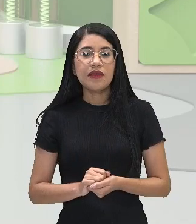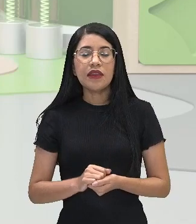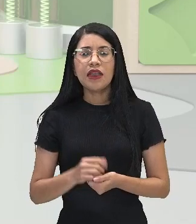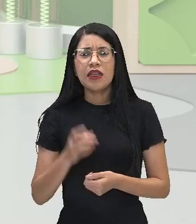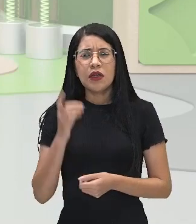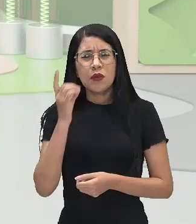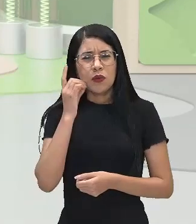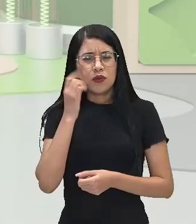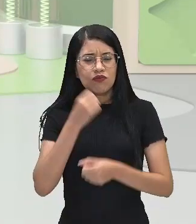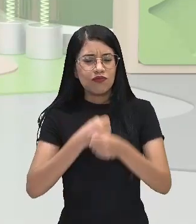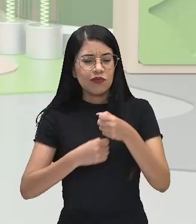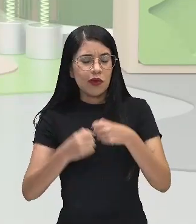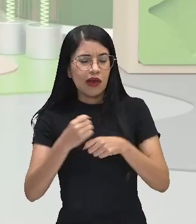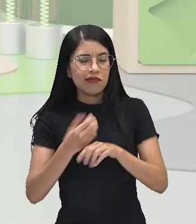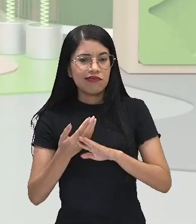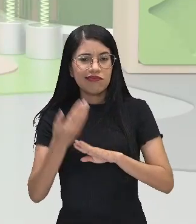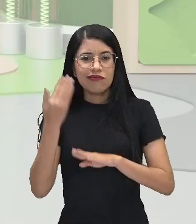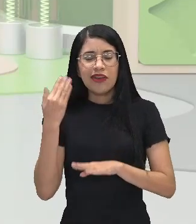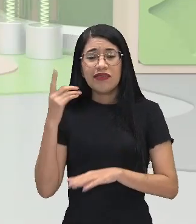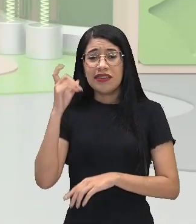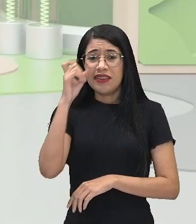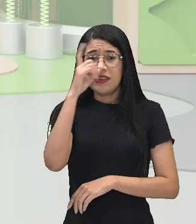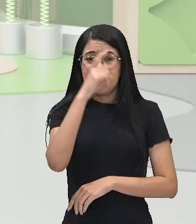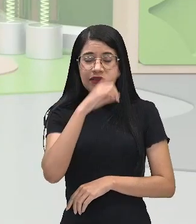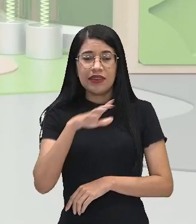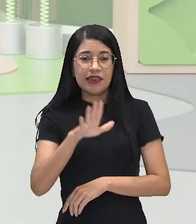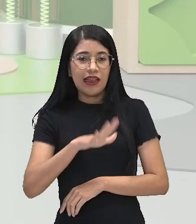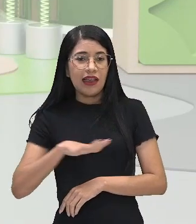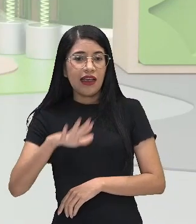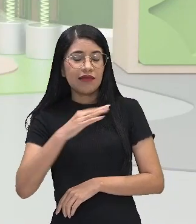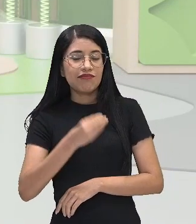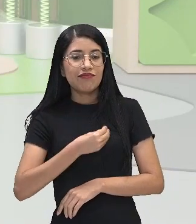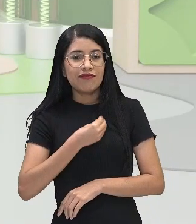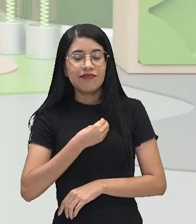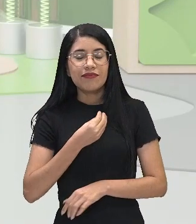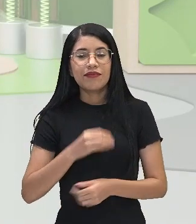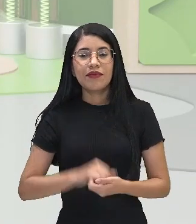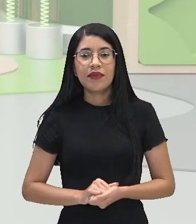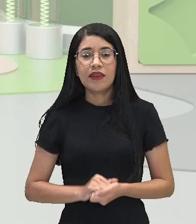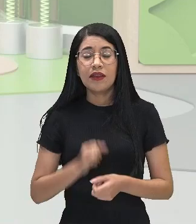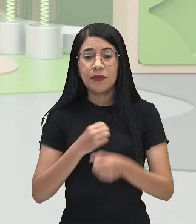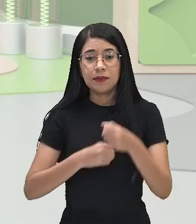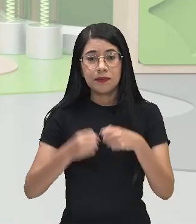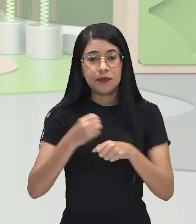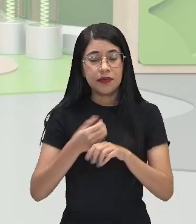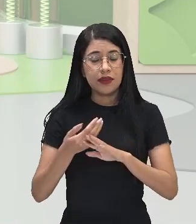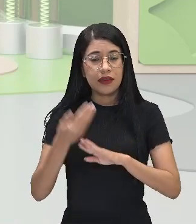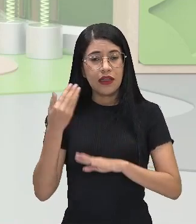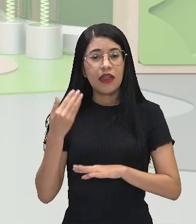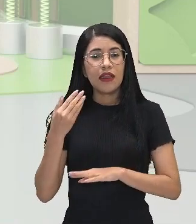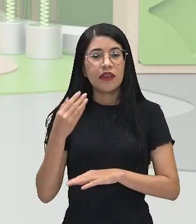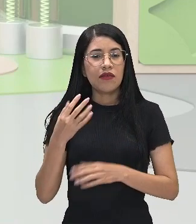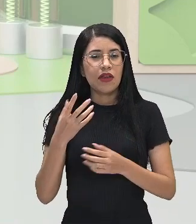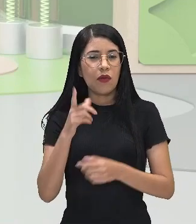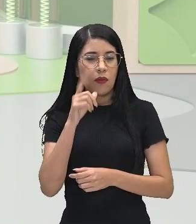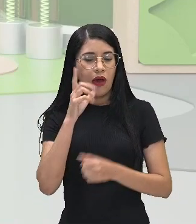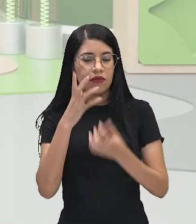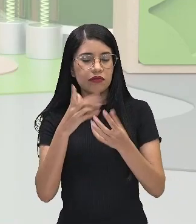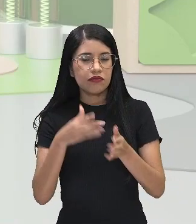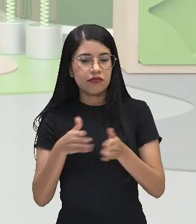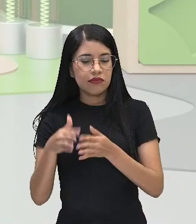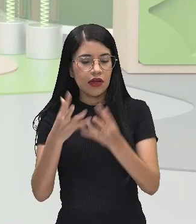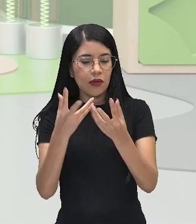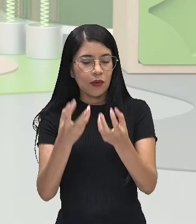dias foram difíceis para a nossa região. Então, nós tivemos ano passado uma seca histórica, nós tivemos